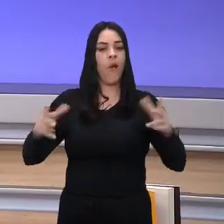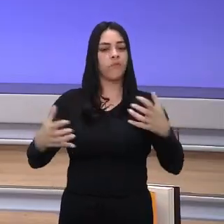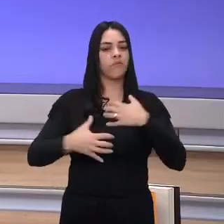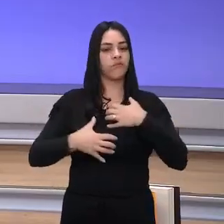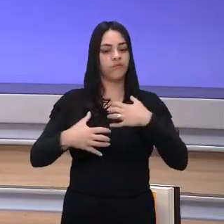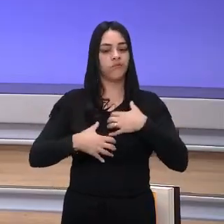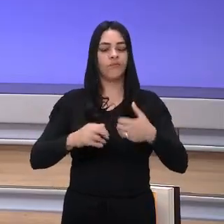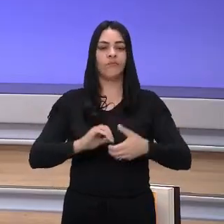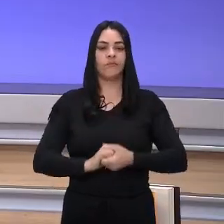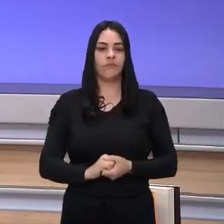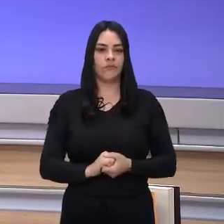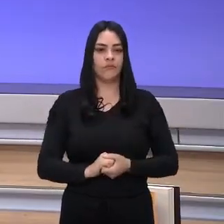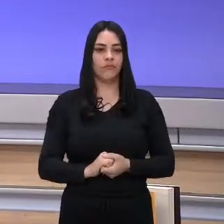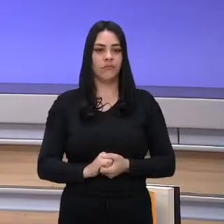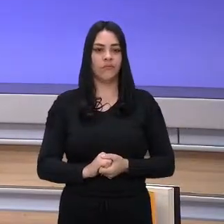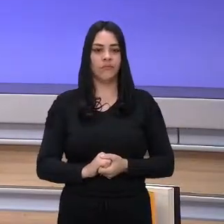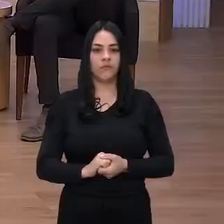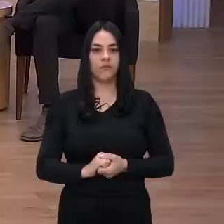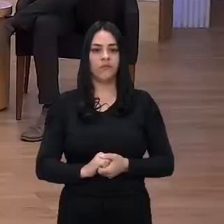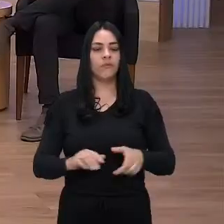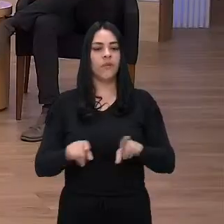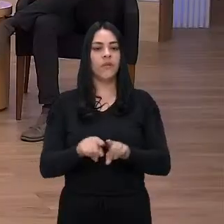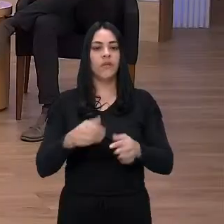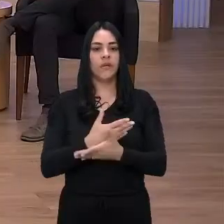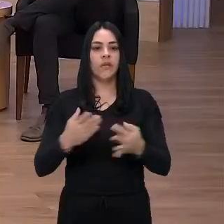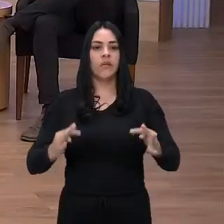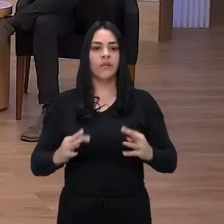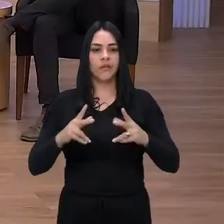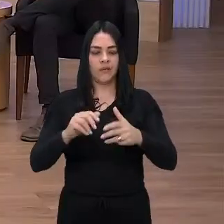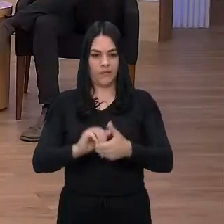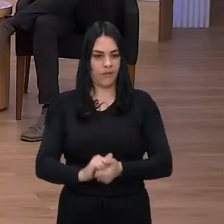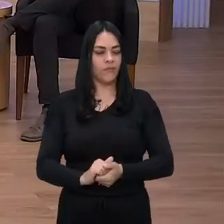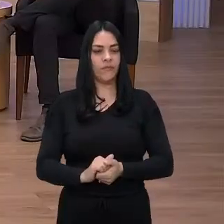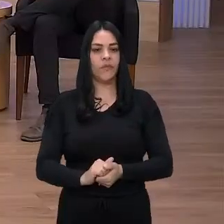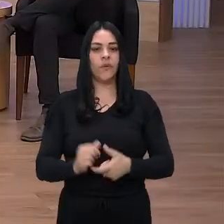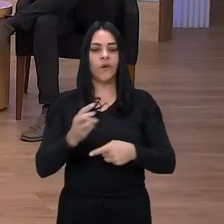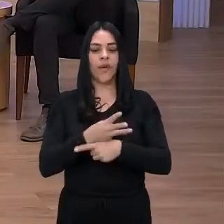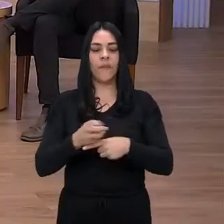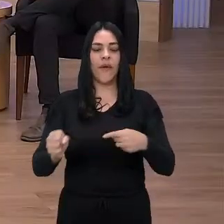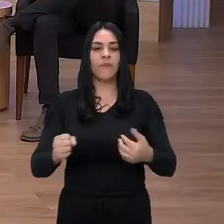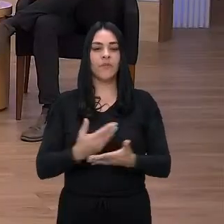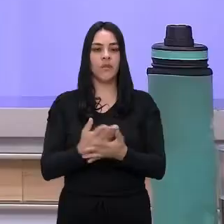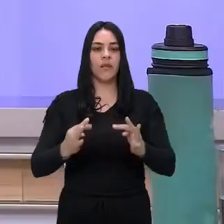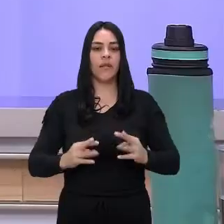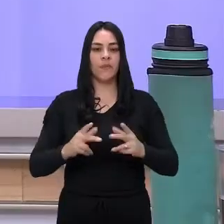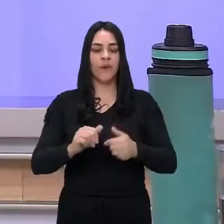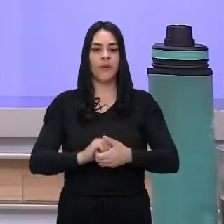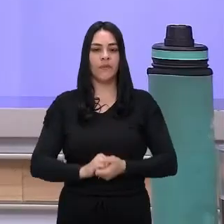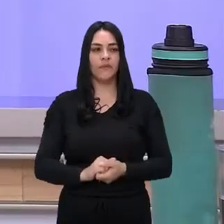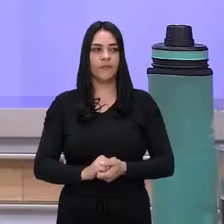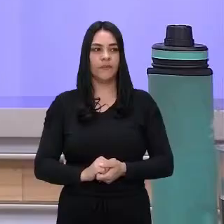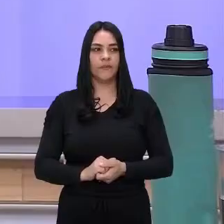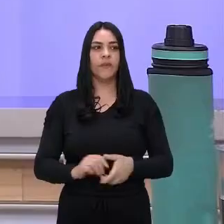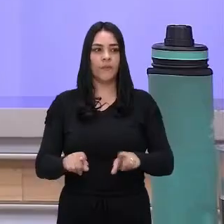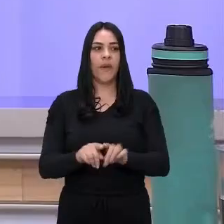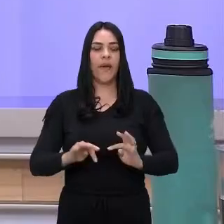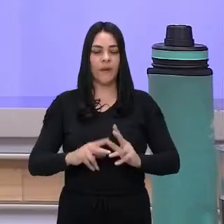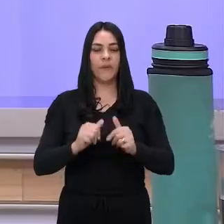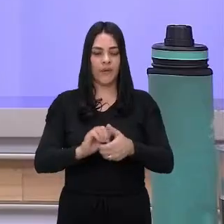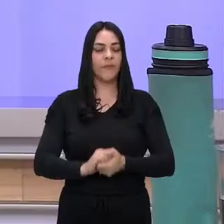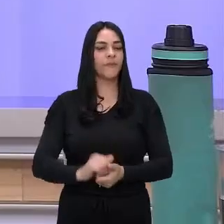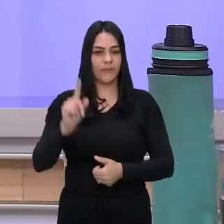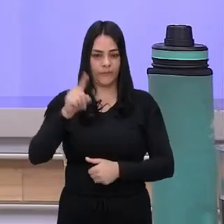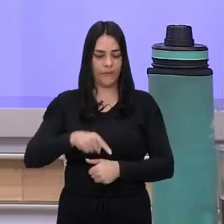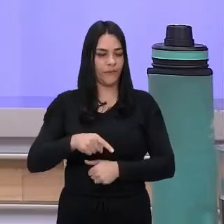forma. Aqui nós temos uma prática aqui na EFAP, na verdade, um projeto para ser realizado